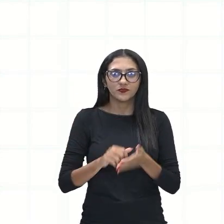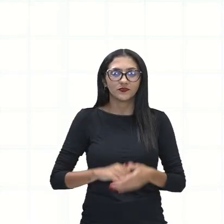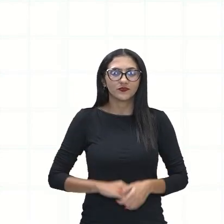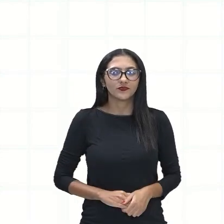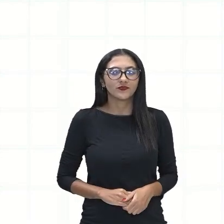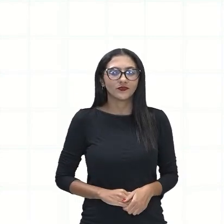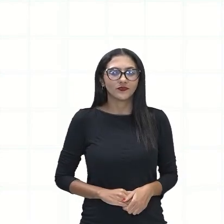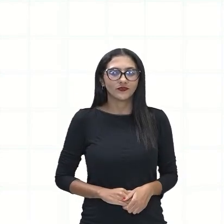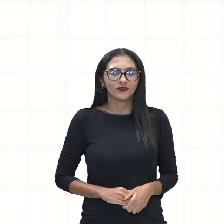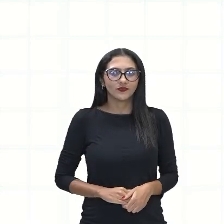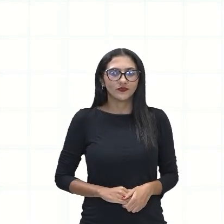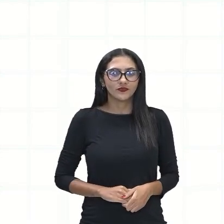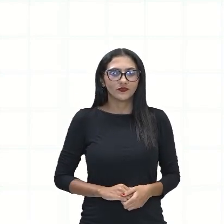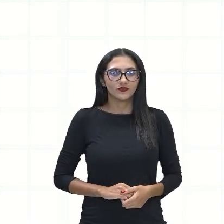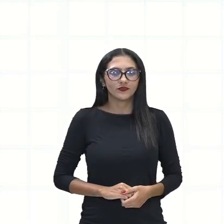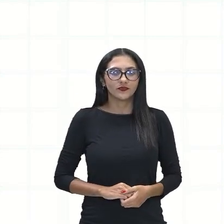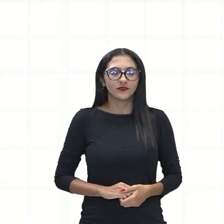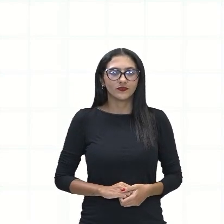2